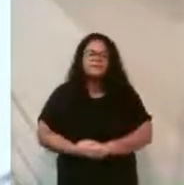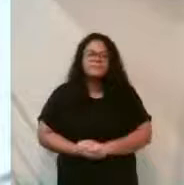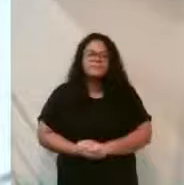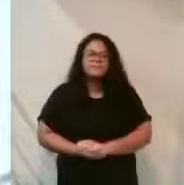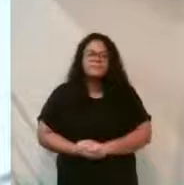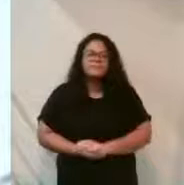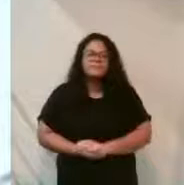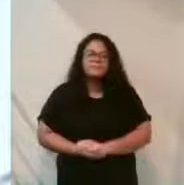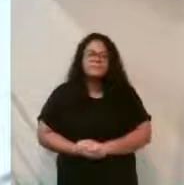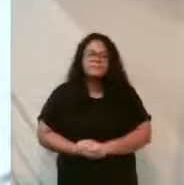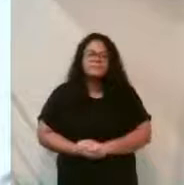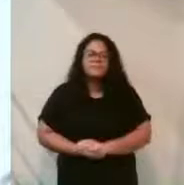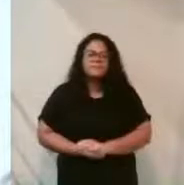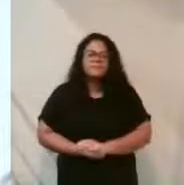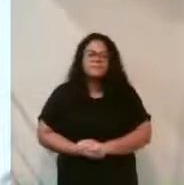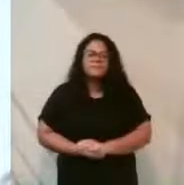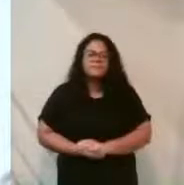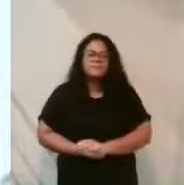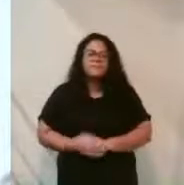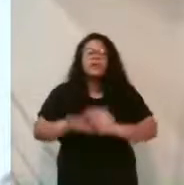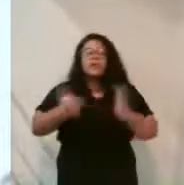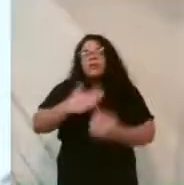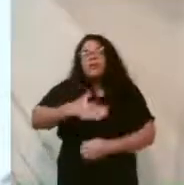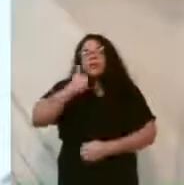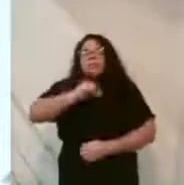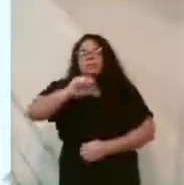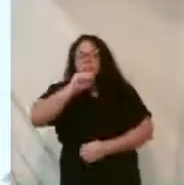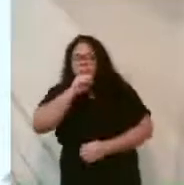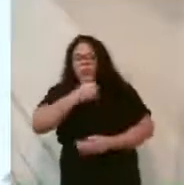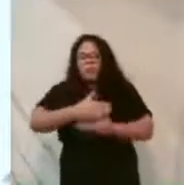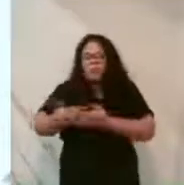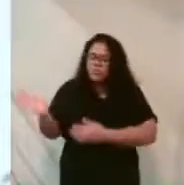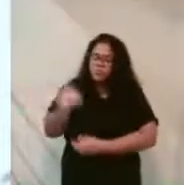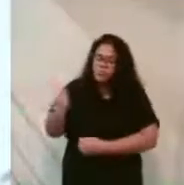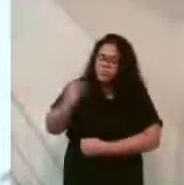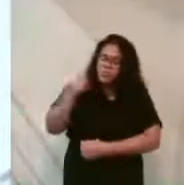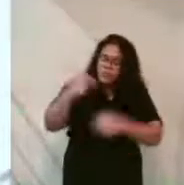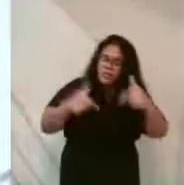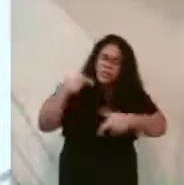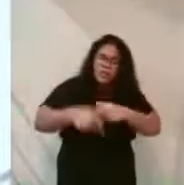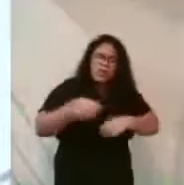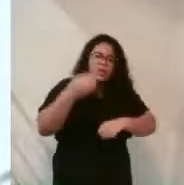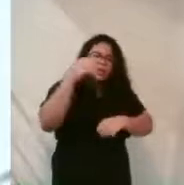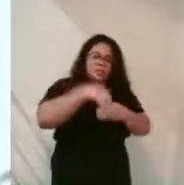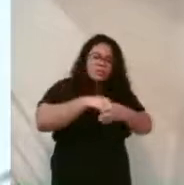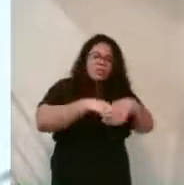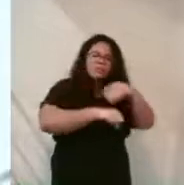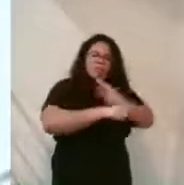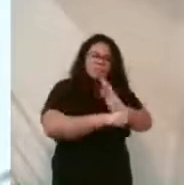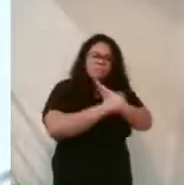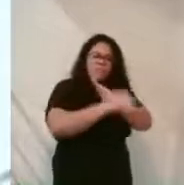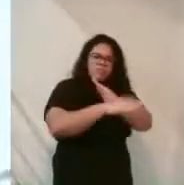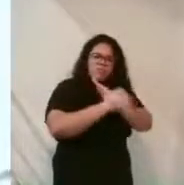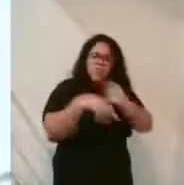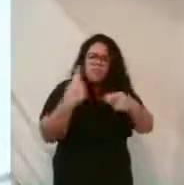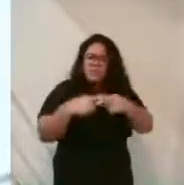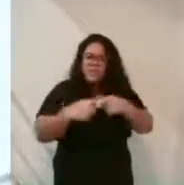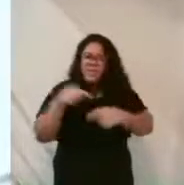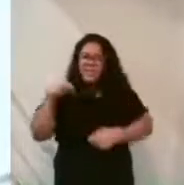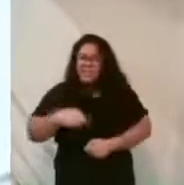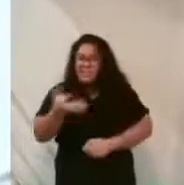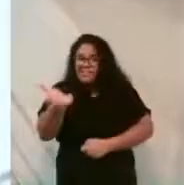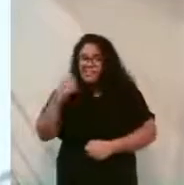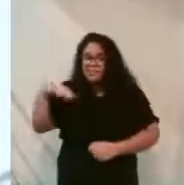que eu trago agora. Minha mãe, quando me levou para trabalhar no lixão, juntamente com meus irmãos, não foi porque ela era ambientalista, tampouco porque ela queria salvar o